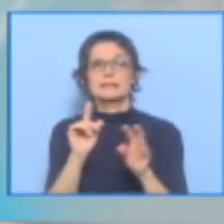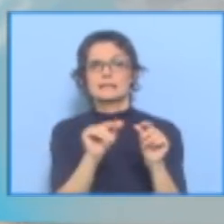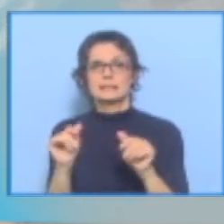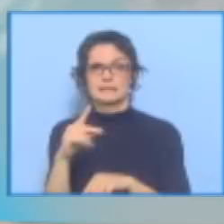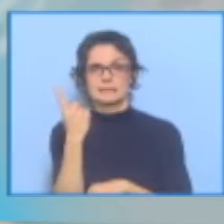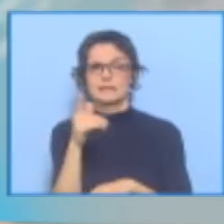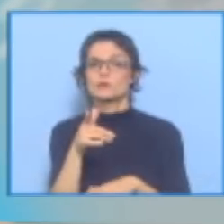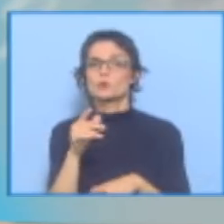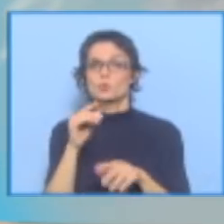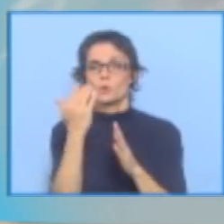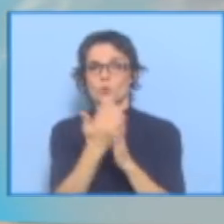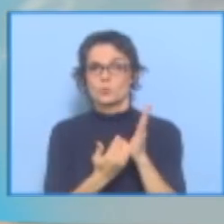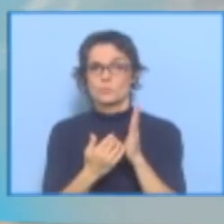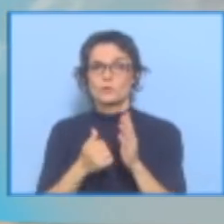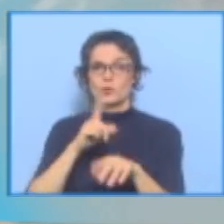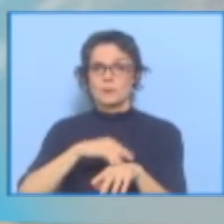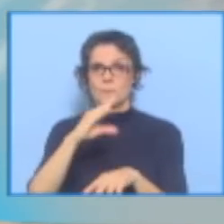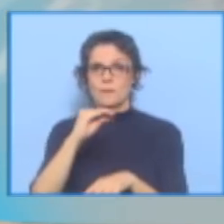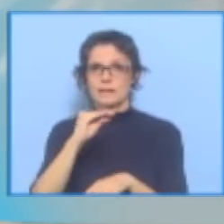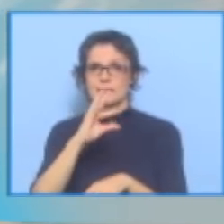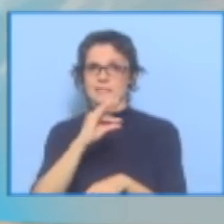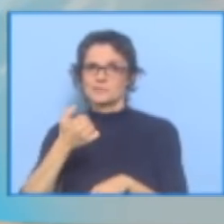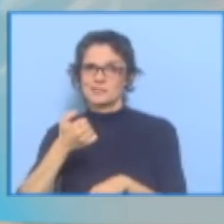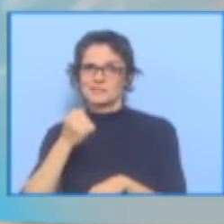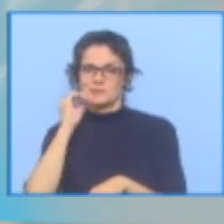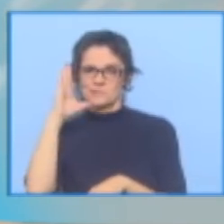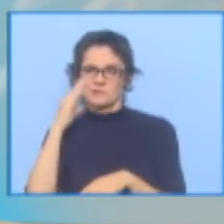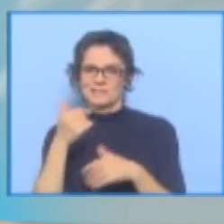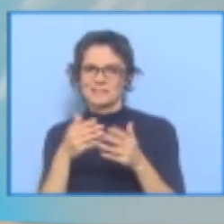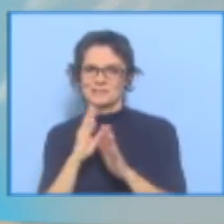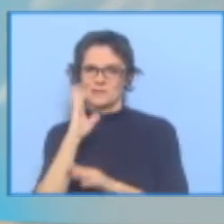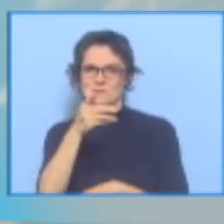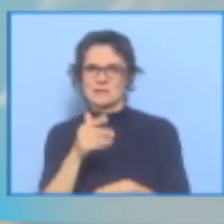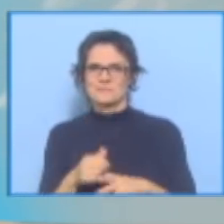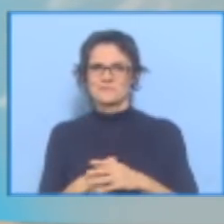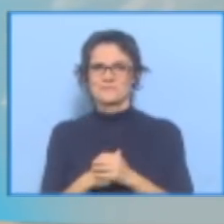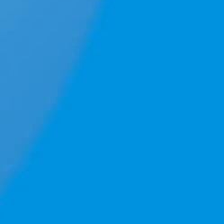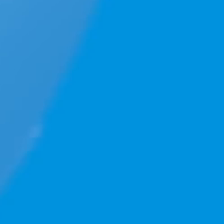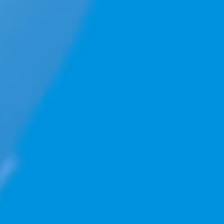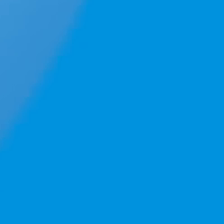quando forem 22h45. Votos de uma ótima tarde. Até amanhã, se Deus quiser.